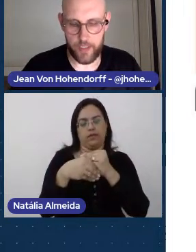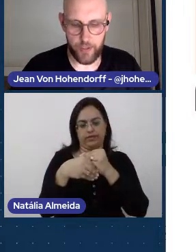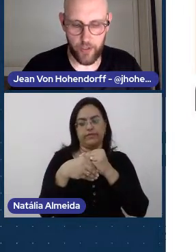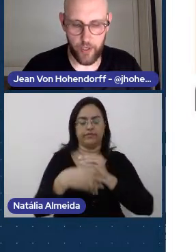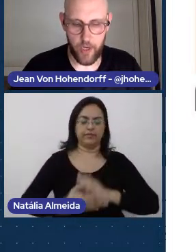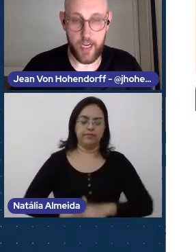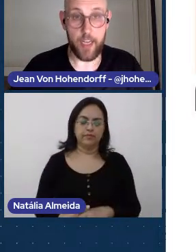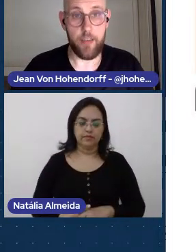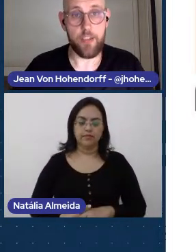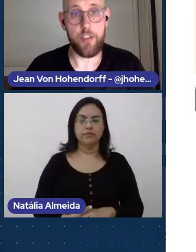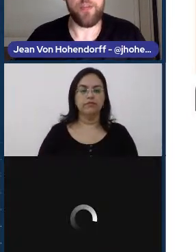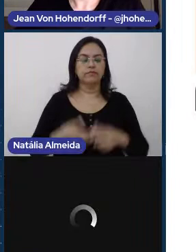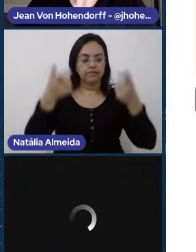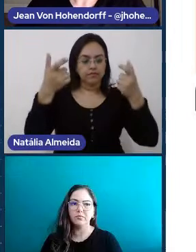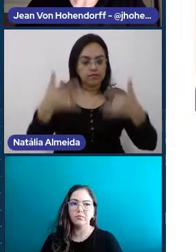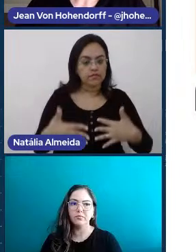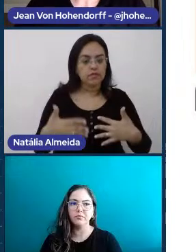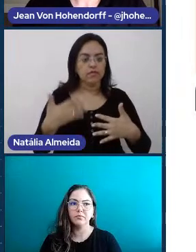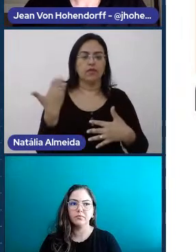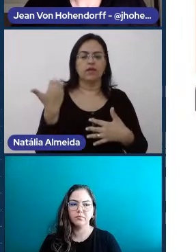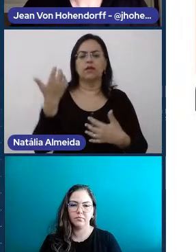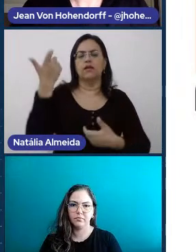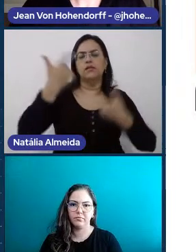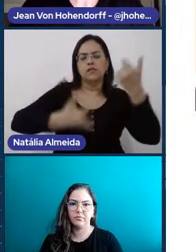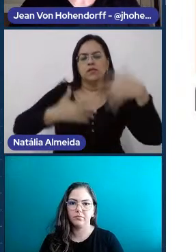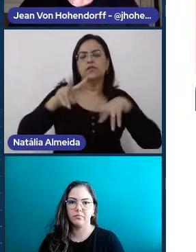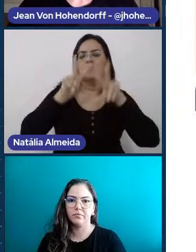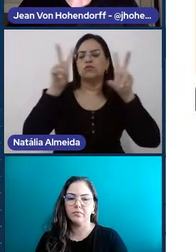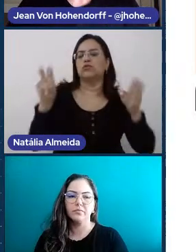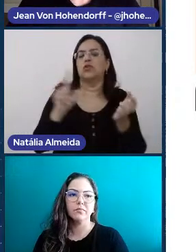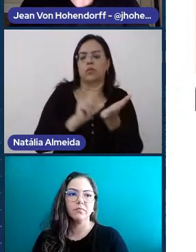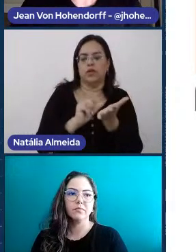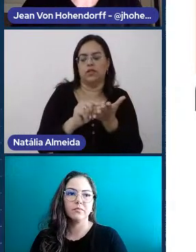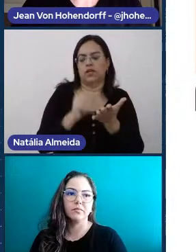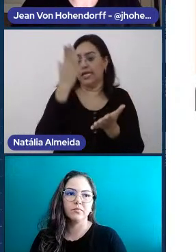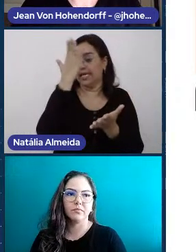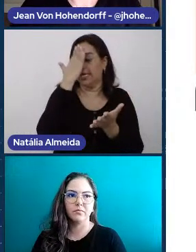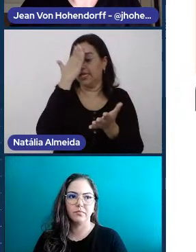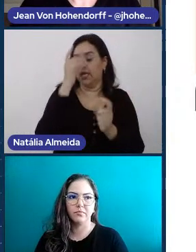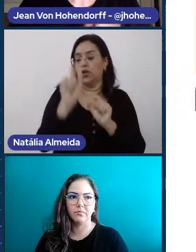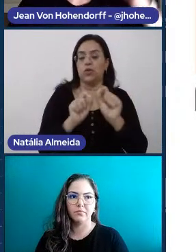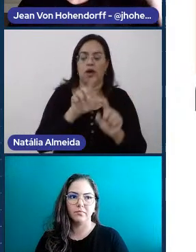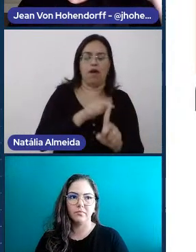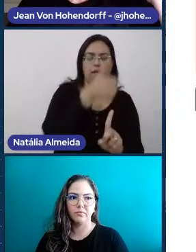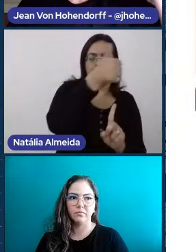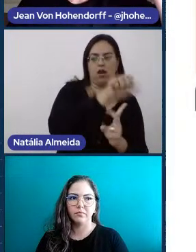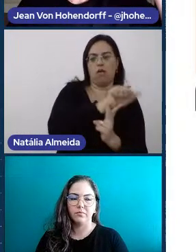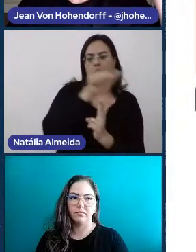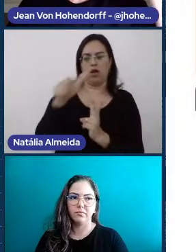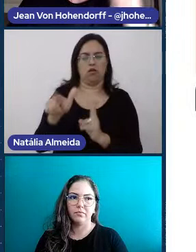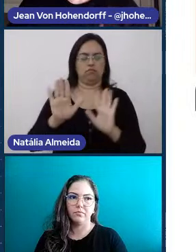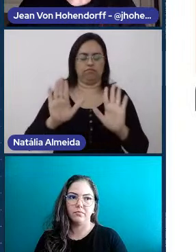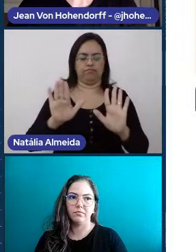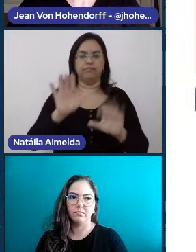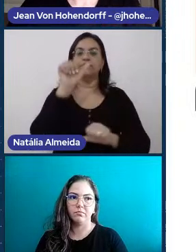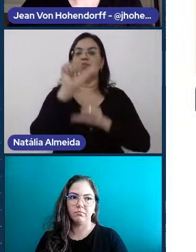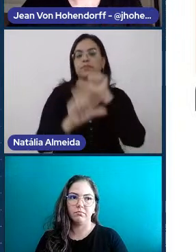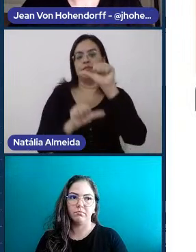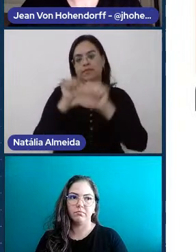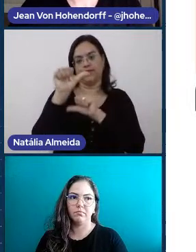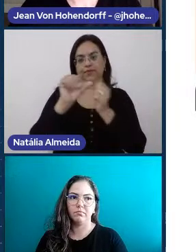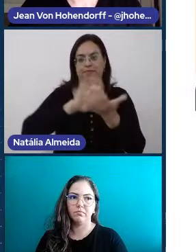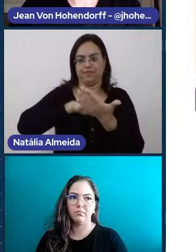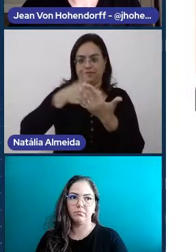um pouco do que a gente coloca lá no artigo, então entende-se que nenhuma perspectiva é melhor que a outra, mas que as